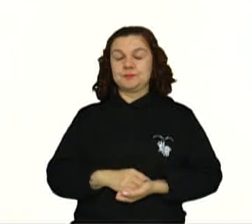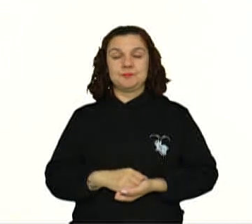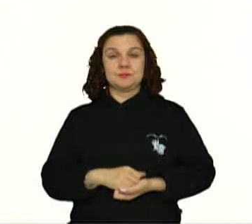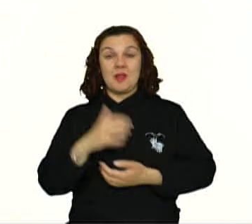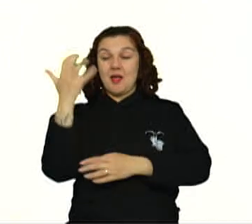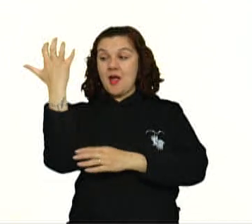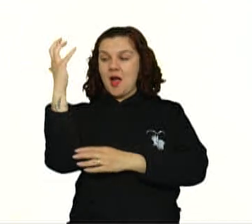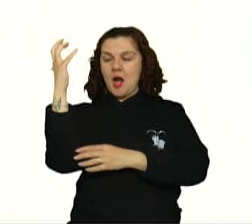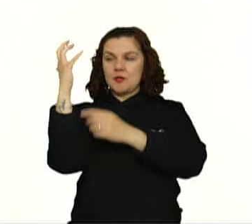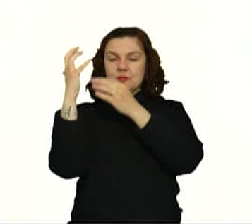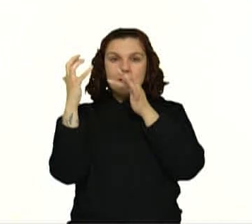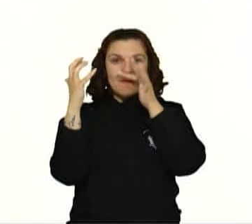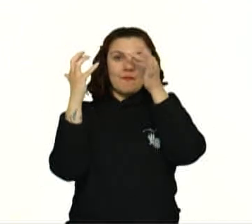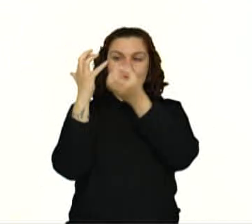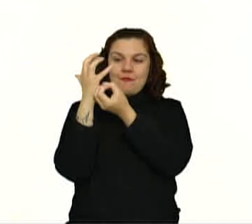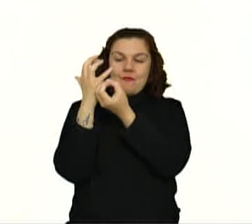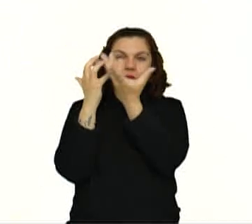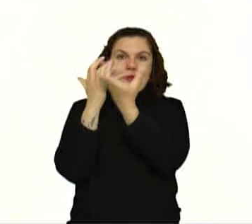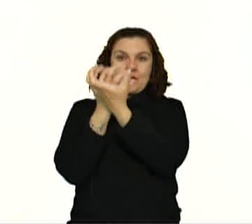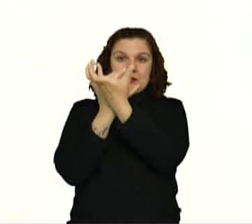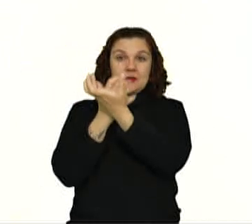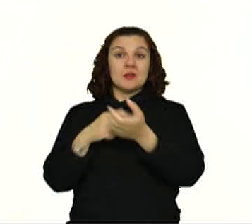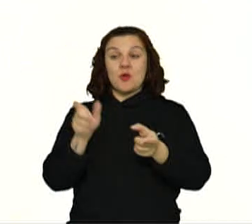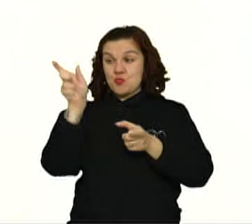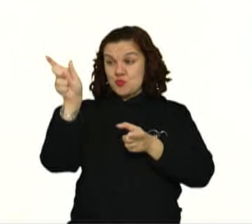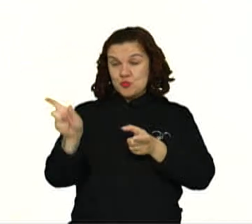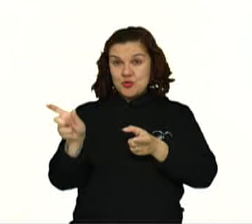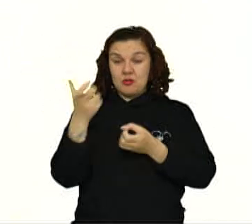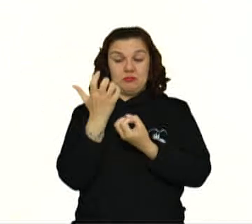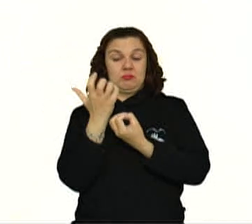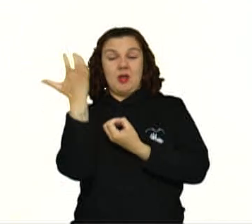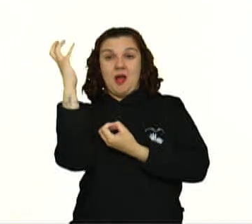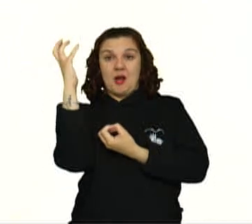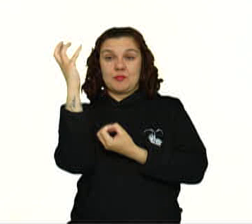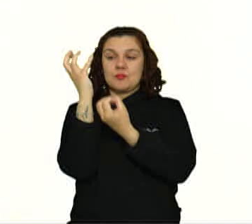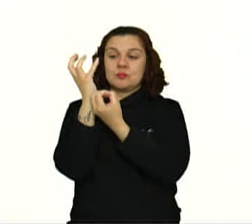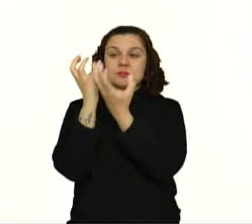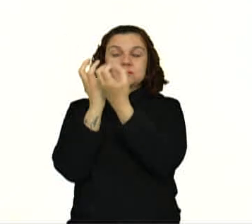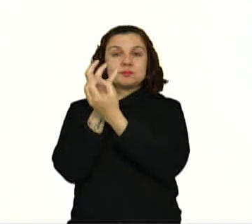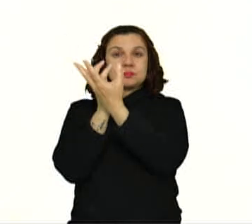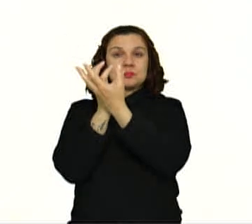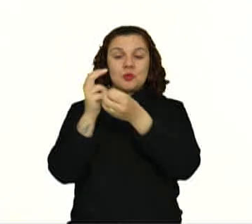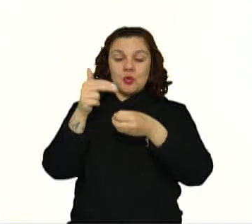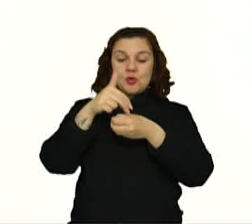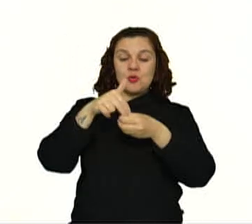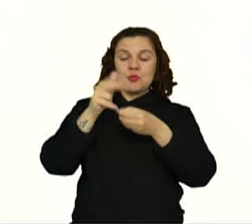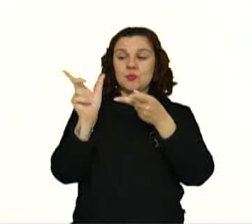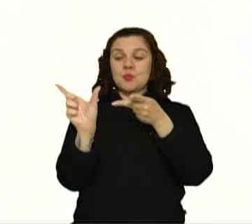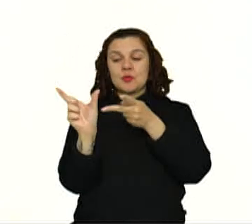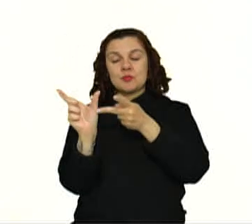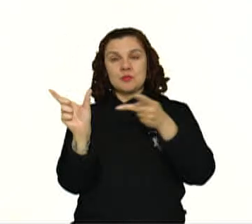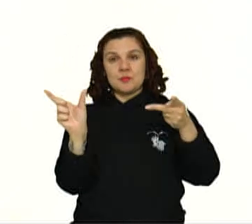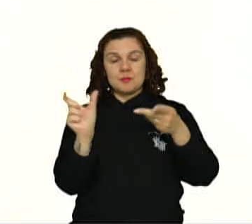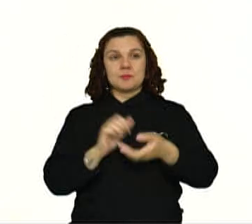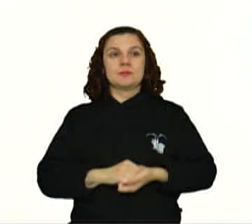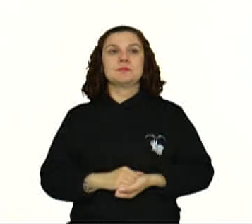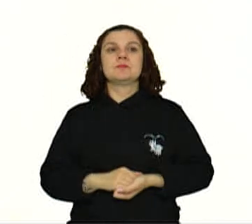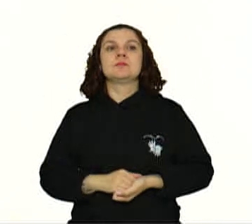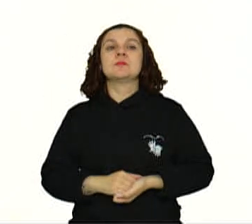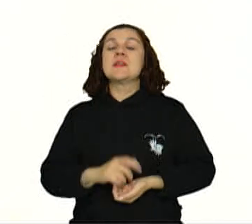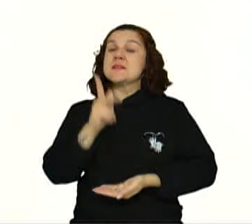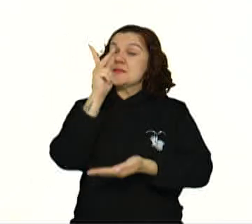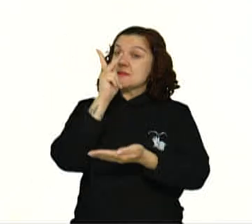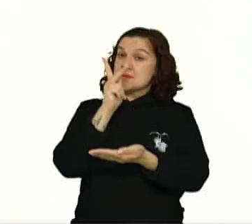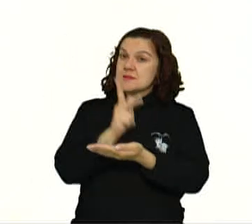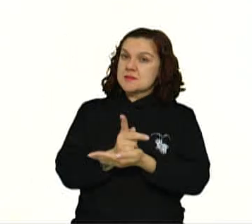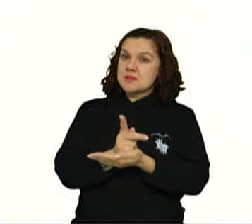floresceram. Sujeito, as cerejeiras floresceram, núcleo do predicado. Importante lembrar,